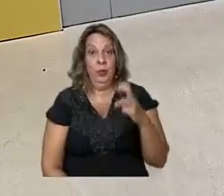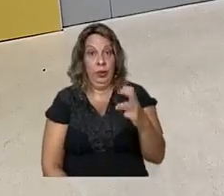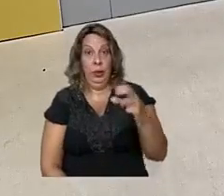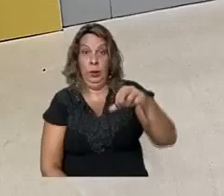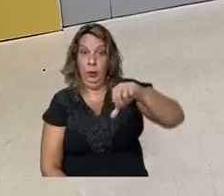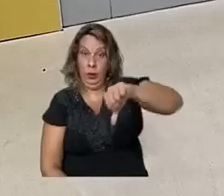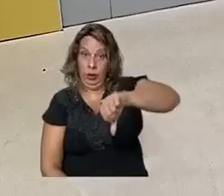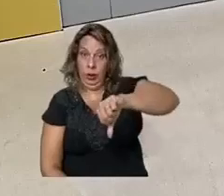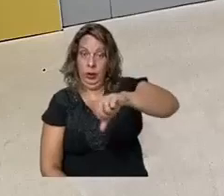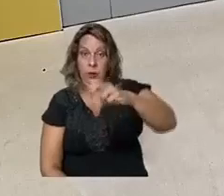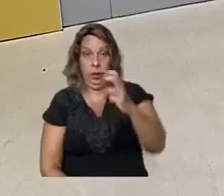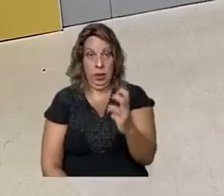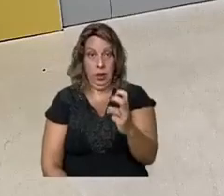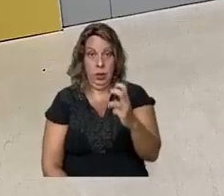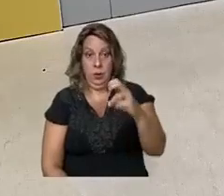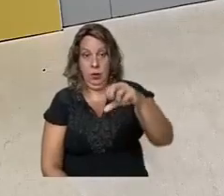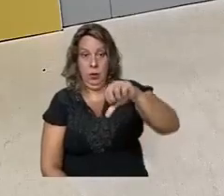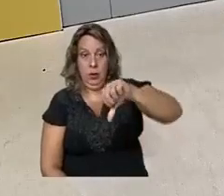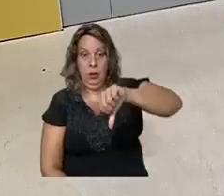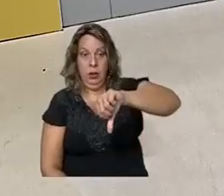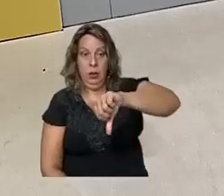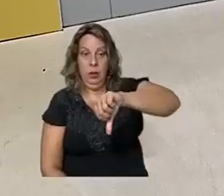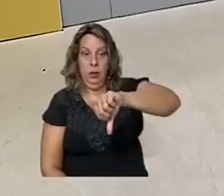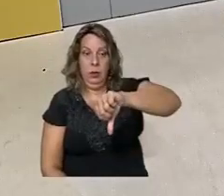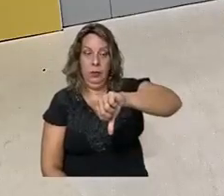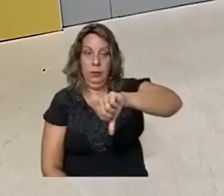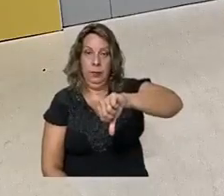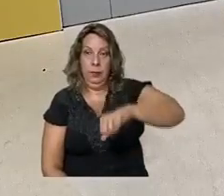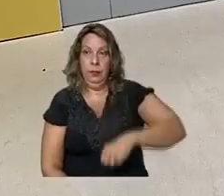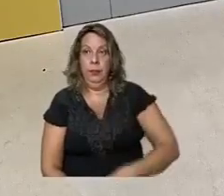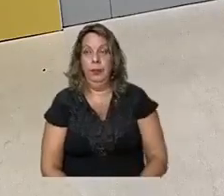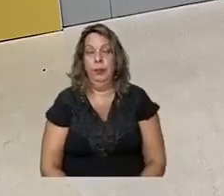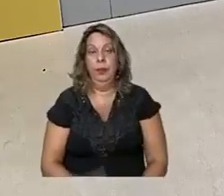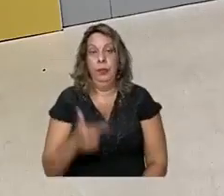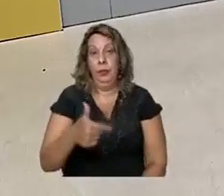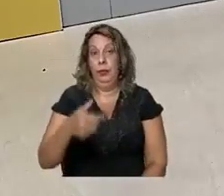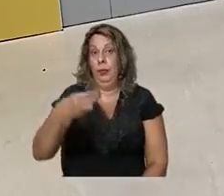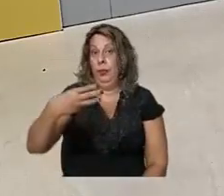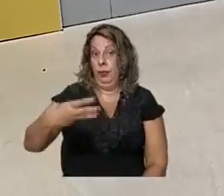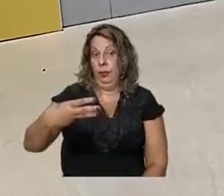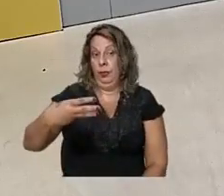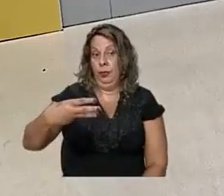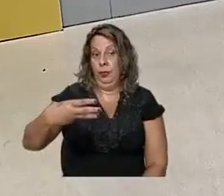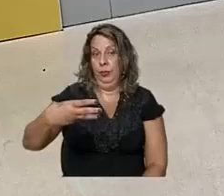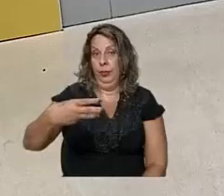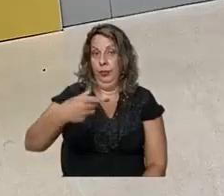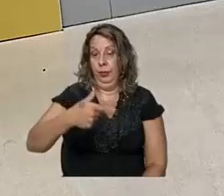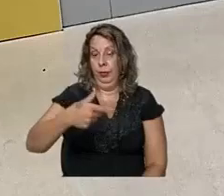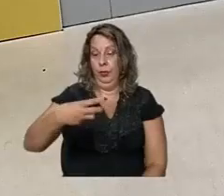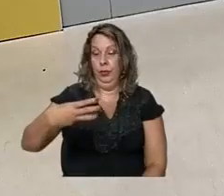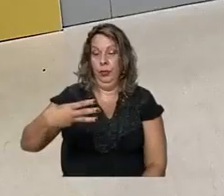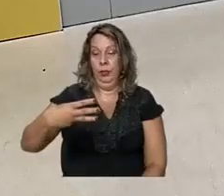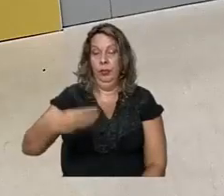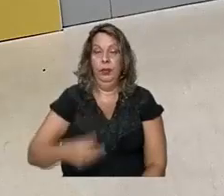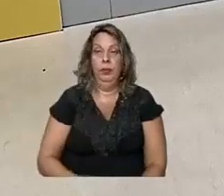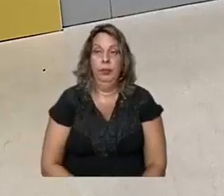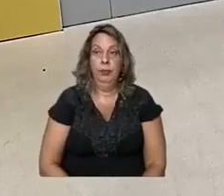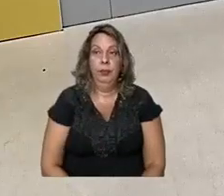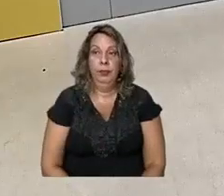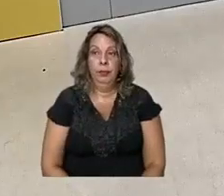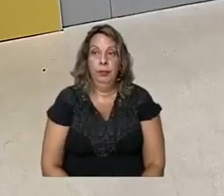59, 59, 59 subiu e saiu também o número 23.